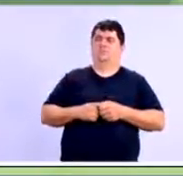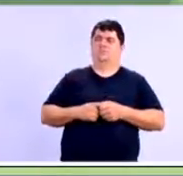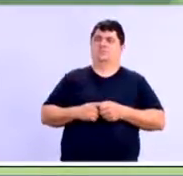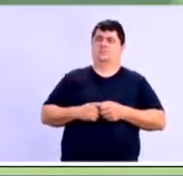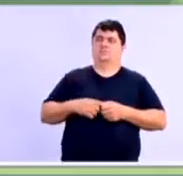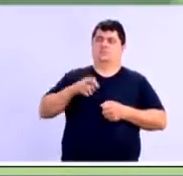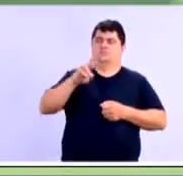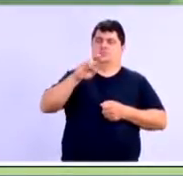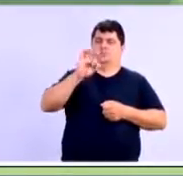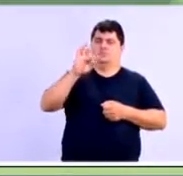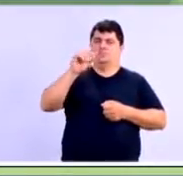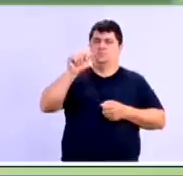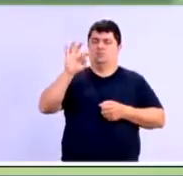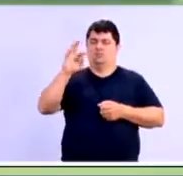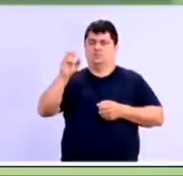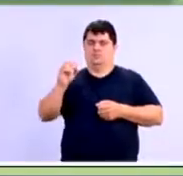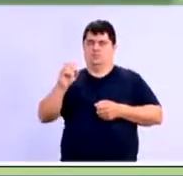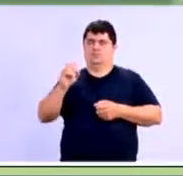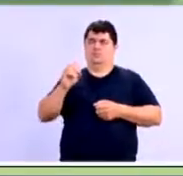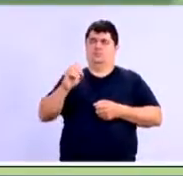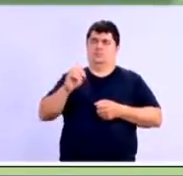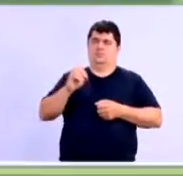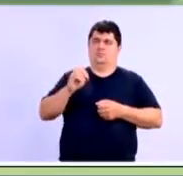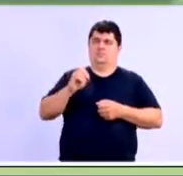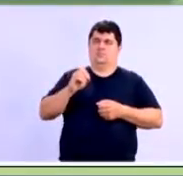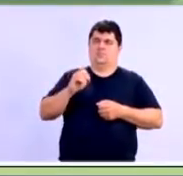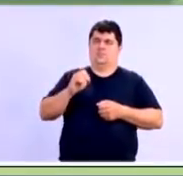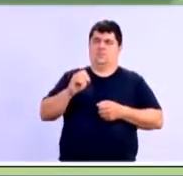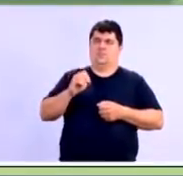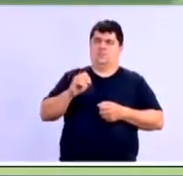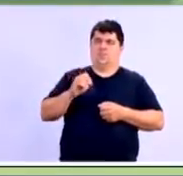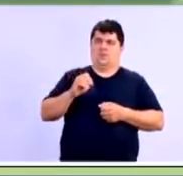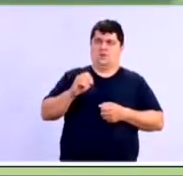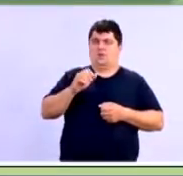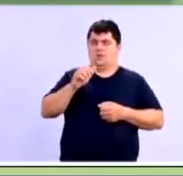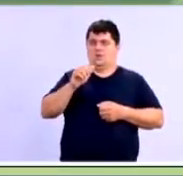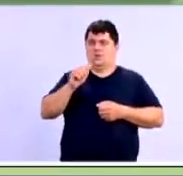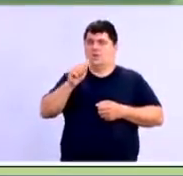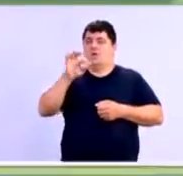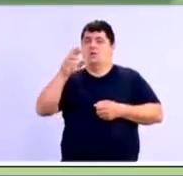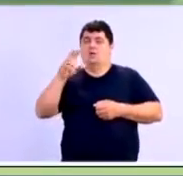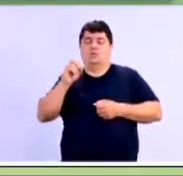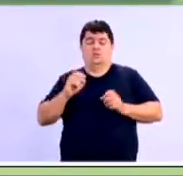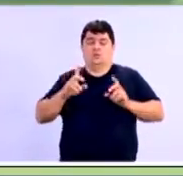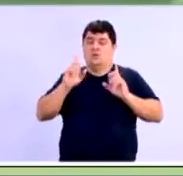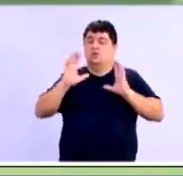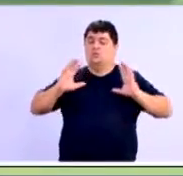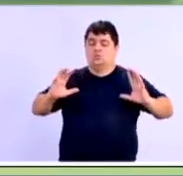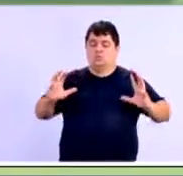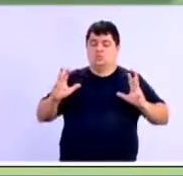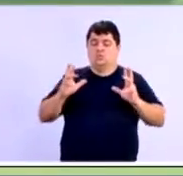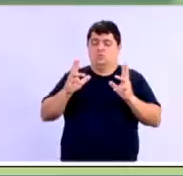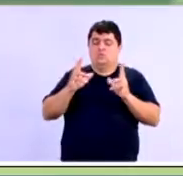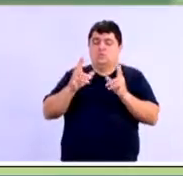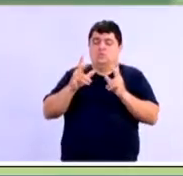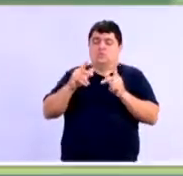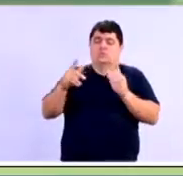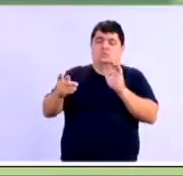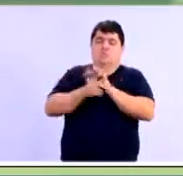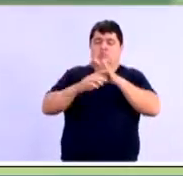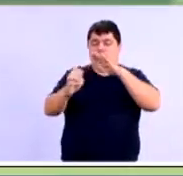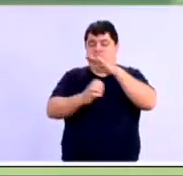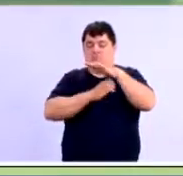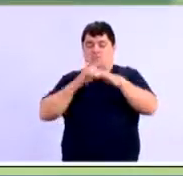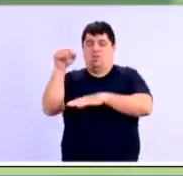Retorno sobre o quê? Sobre o ativo. Então, ativo é o que eu acabei de falar. Os ativos são todos os recursos controlados pela entidade,